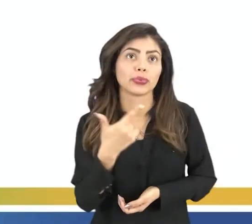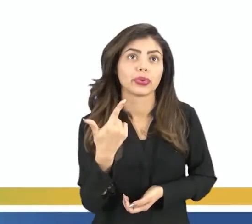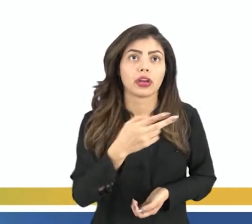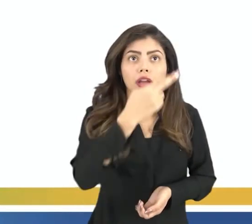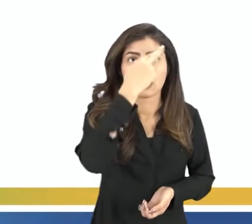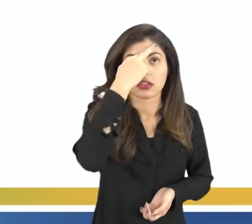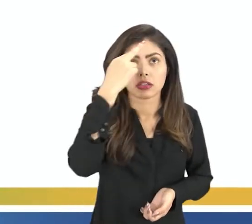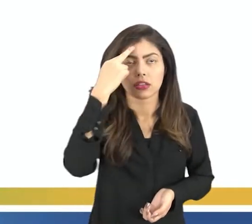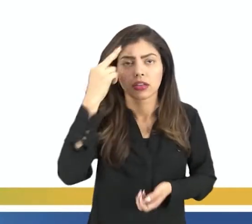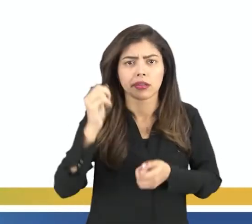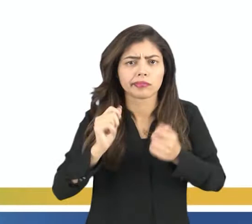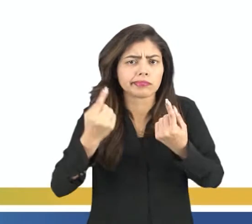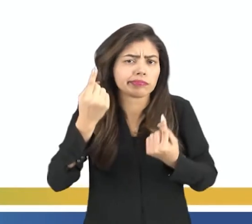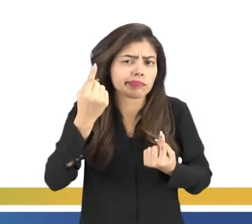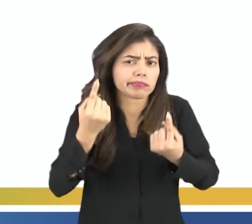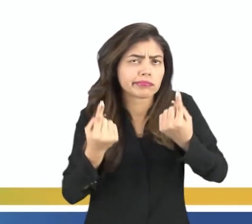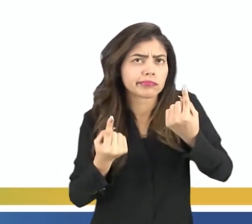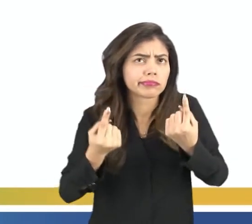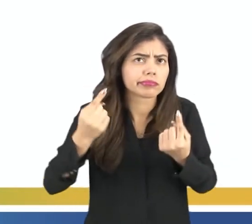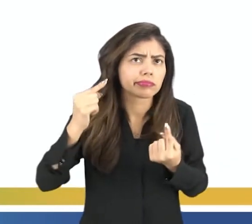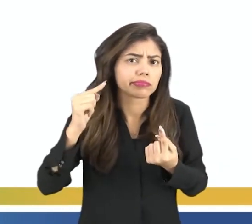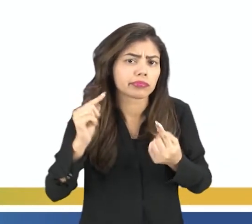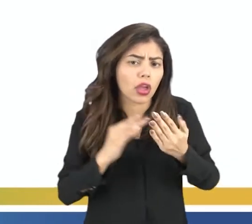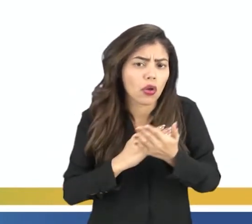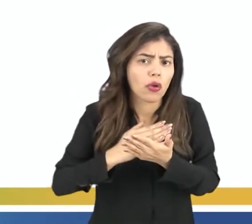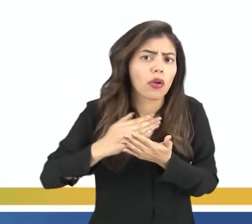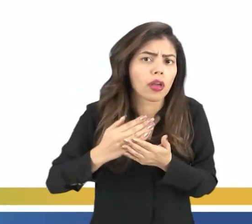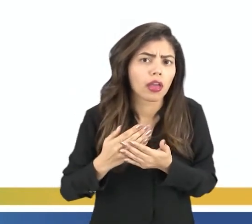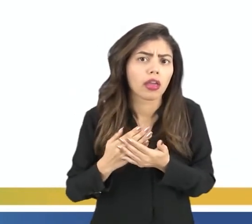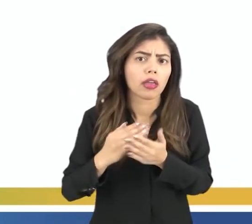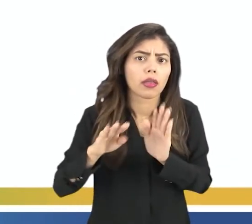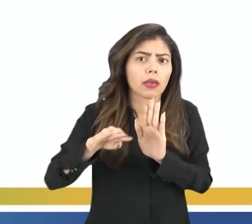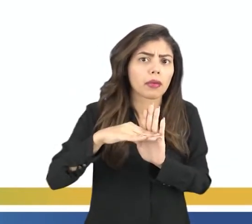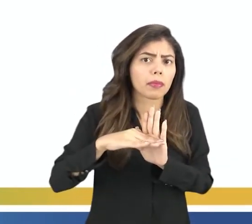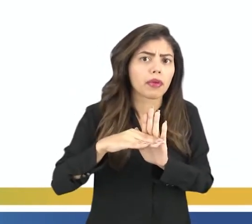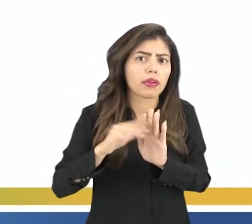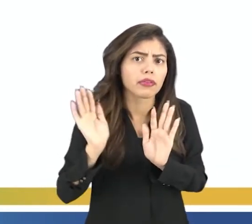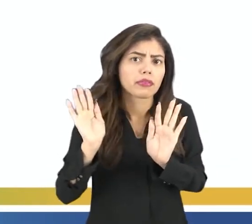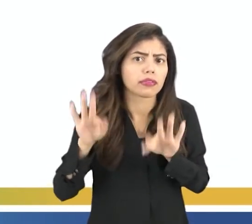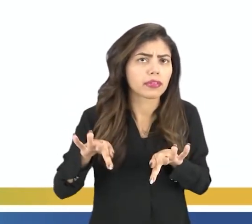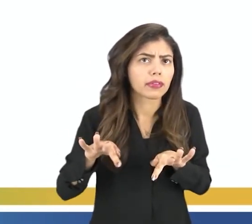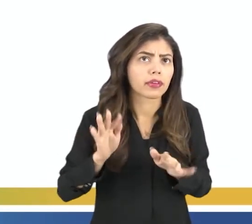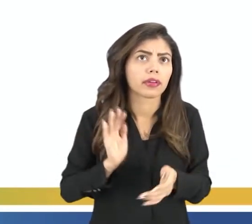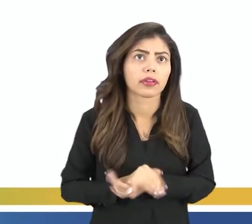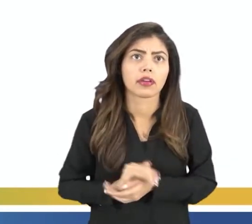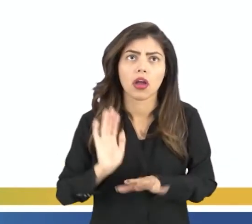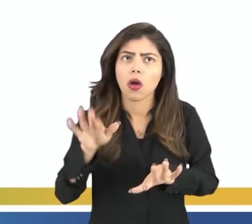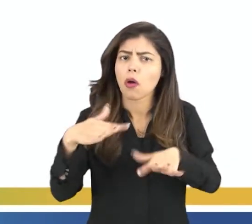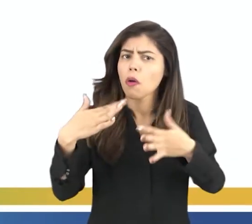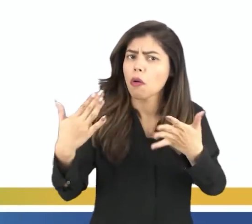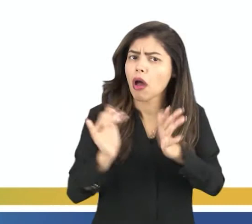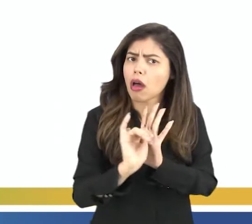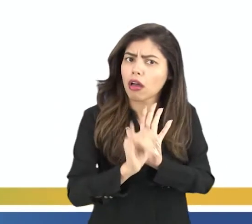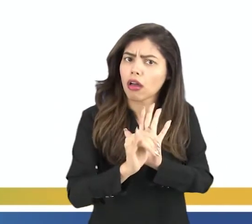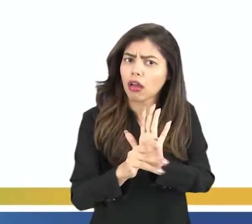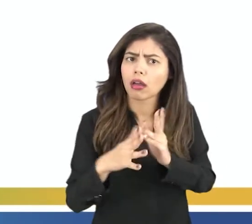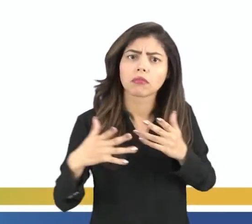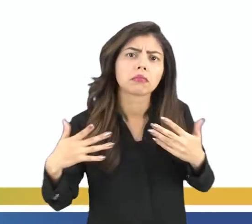A história tem linearidade, ou seja, tem início, meio e fim? Qual o tipo de narrador? Qual narrador que você